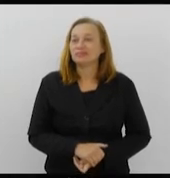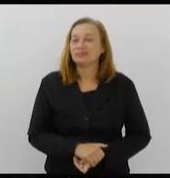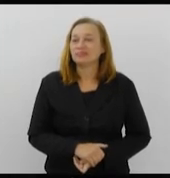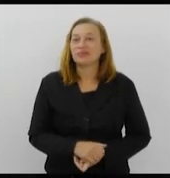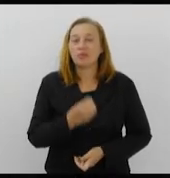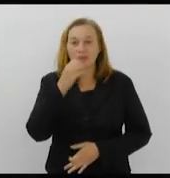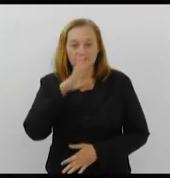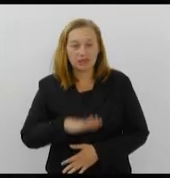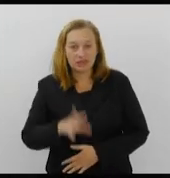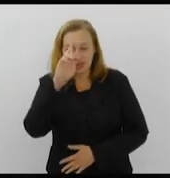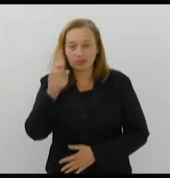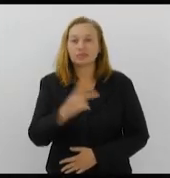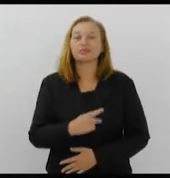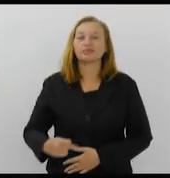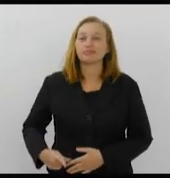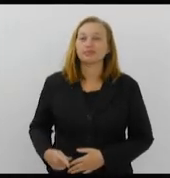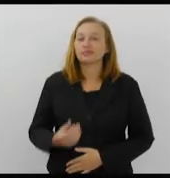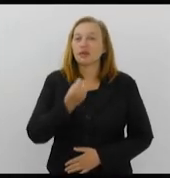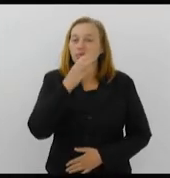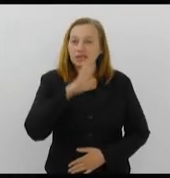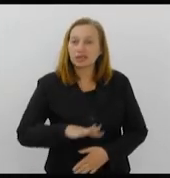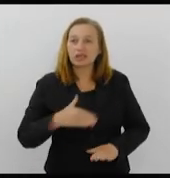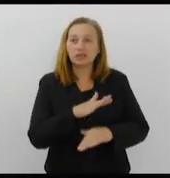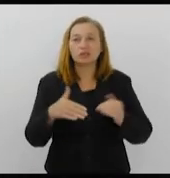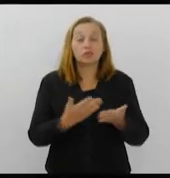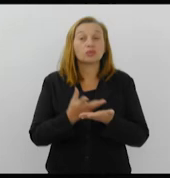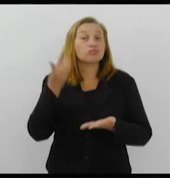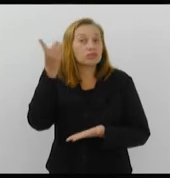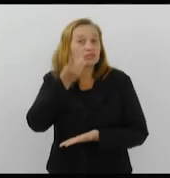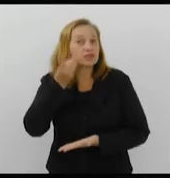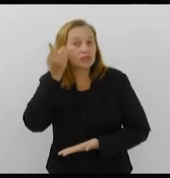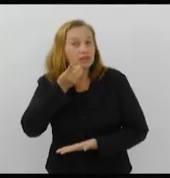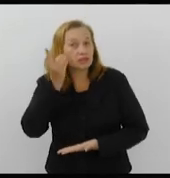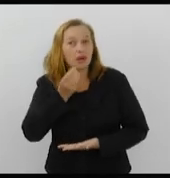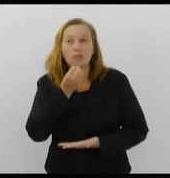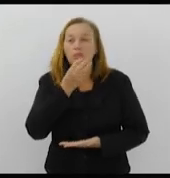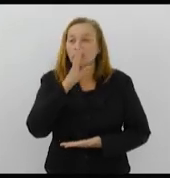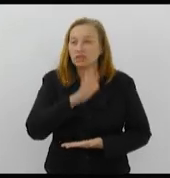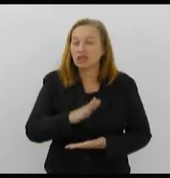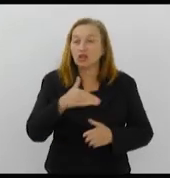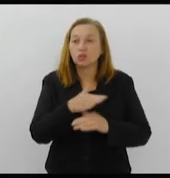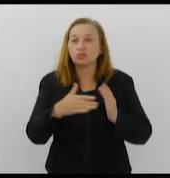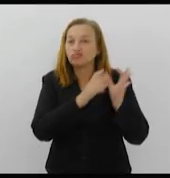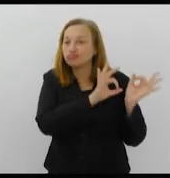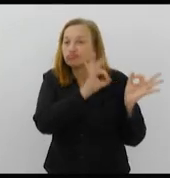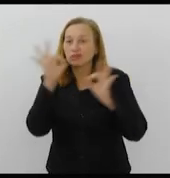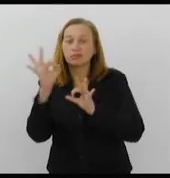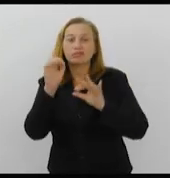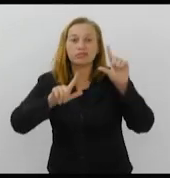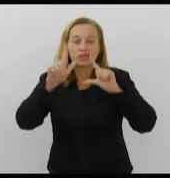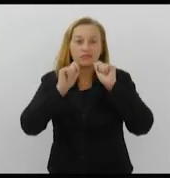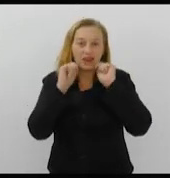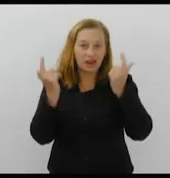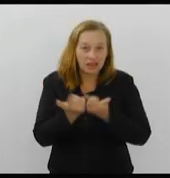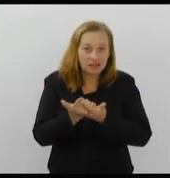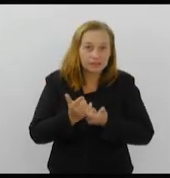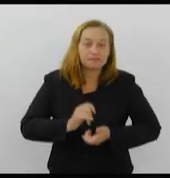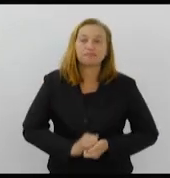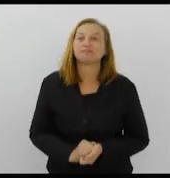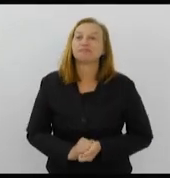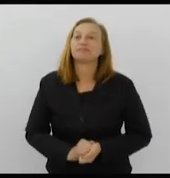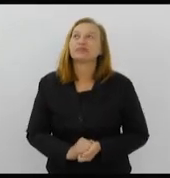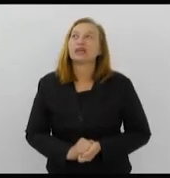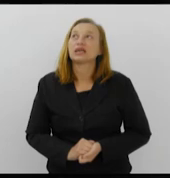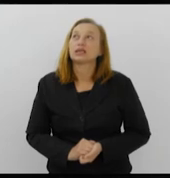Boa tarde, senhor presidente, boa tarde a todos os parlamentares, boa tarde a todos que nos assistem pela TV Alerge. Felipe